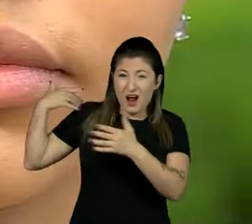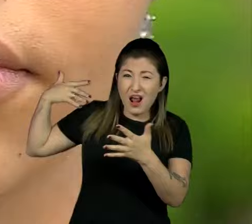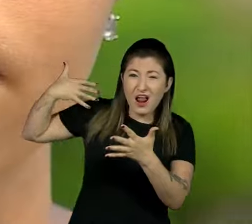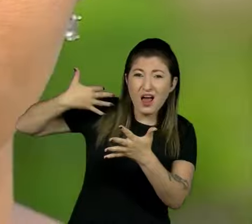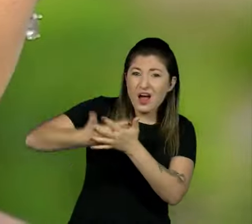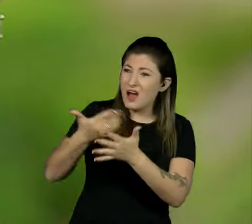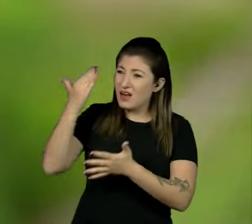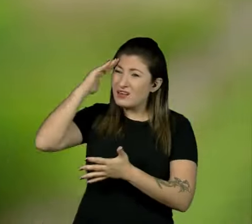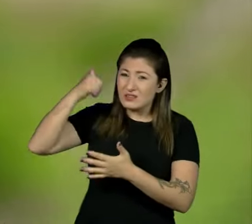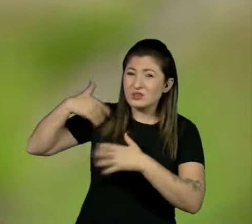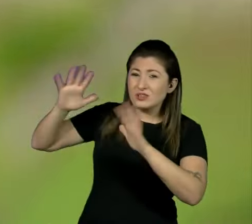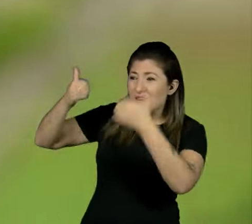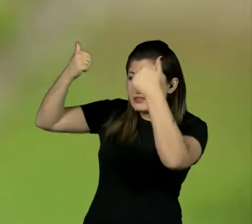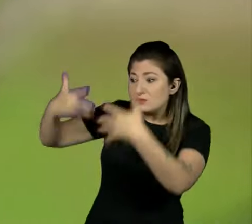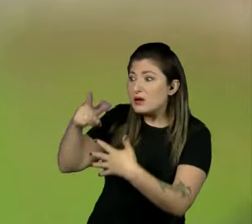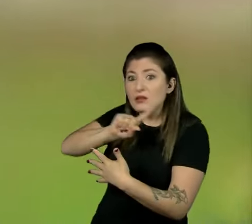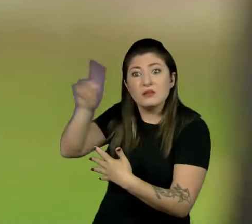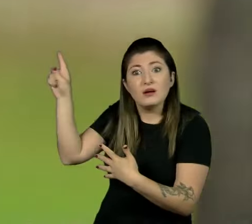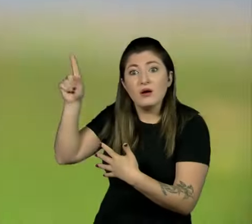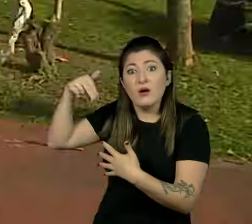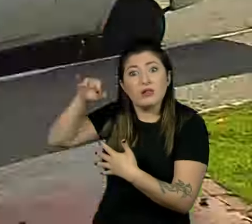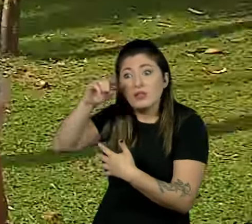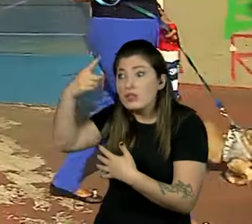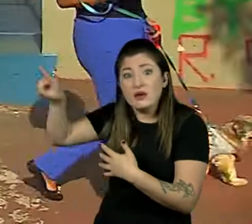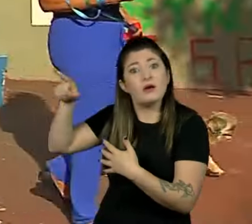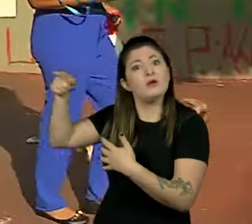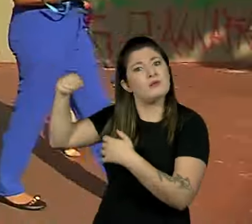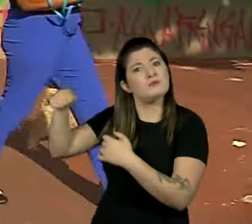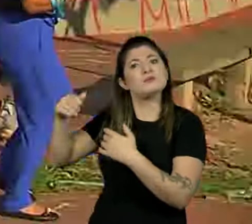não é não? Meu corpo, minhas regras, você tem que entender.